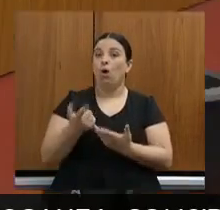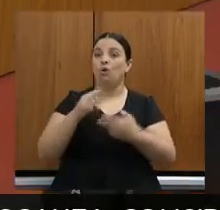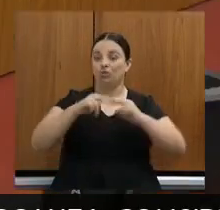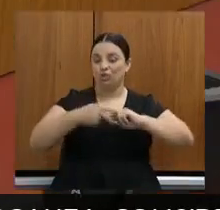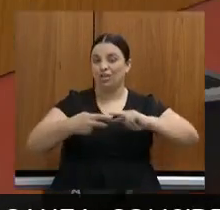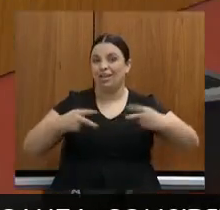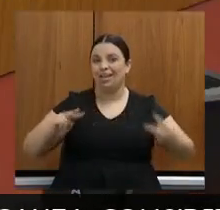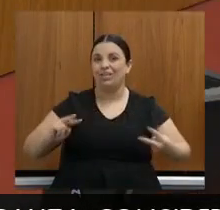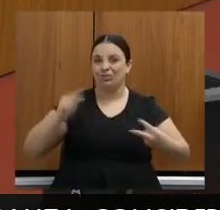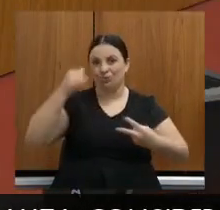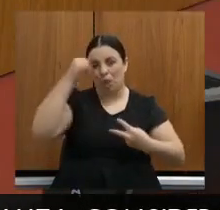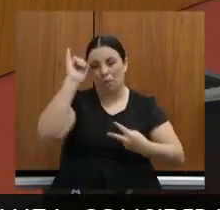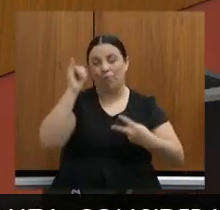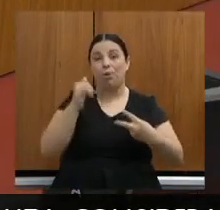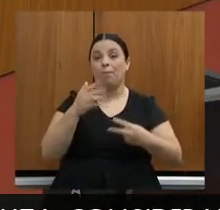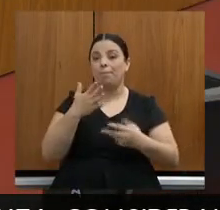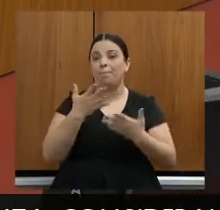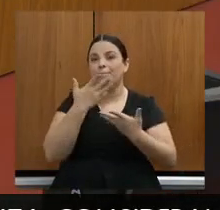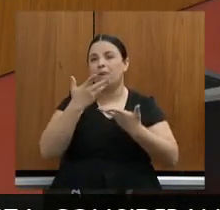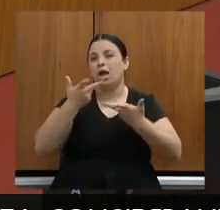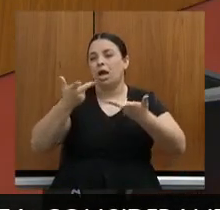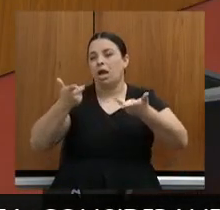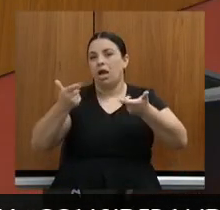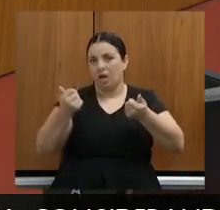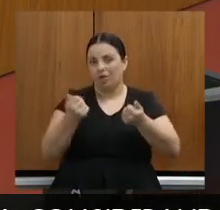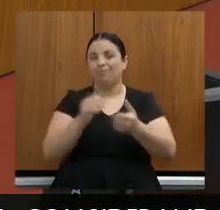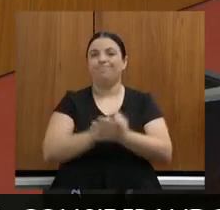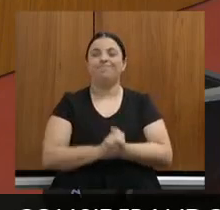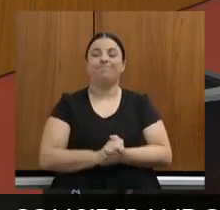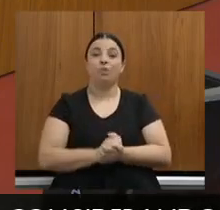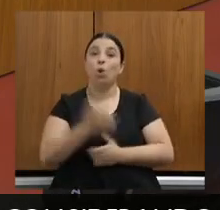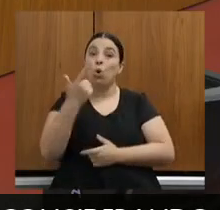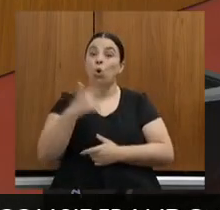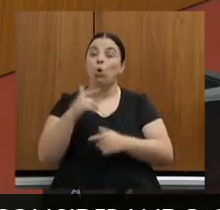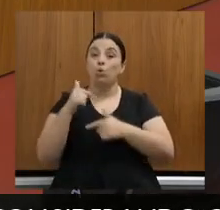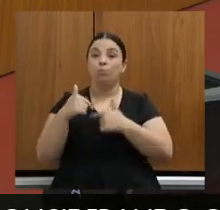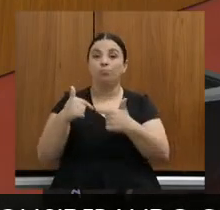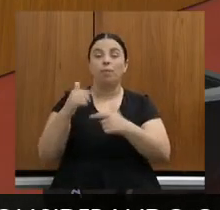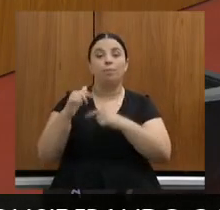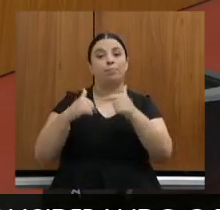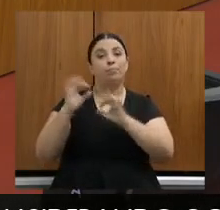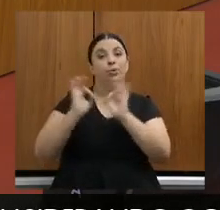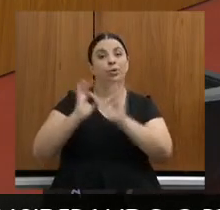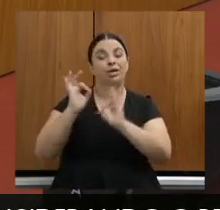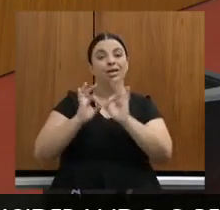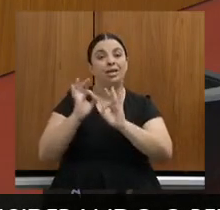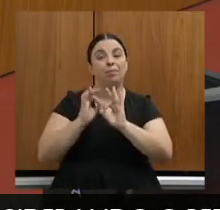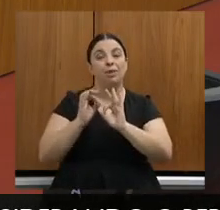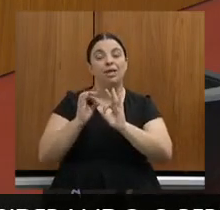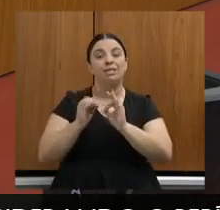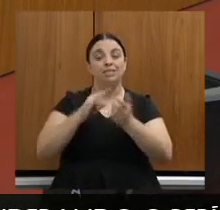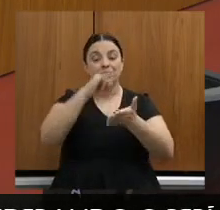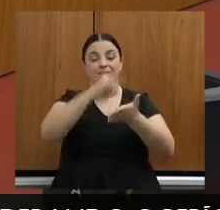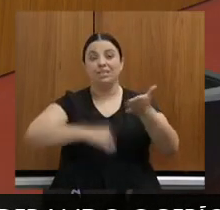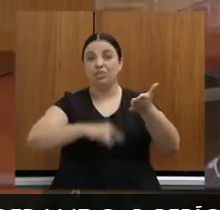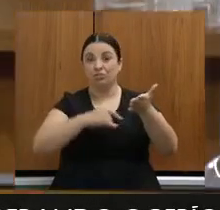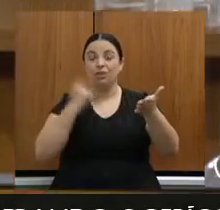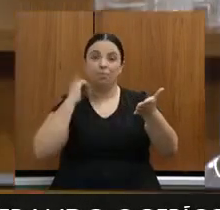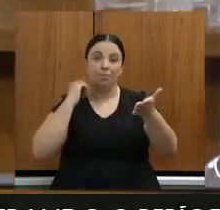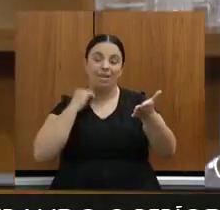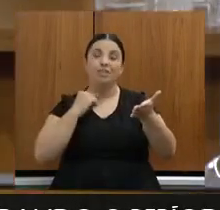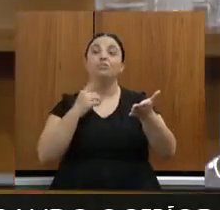genético do rebanho e também no programa certifica Minas em suas diferenças corpos foram entregues